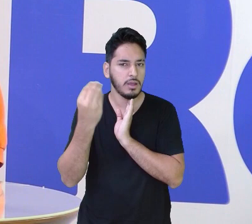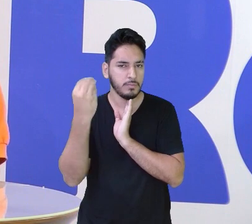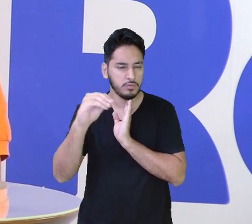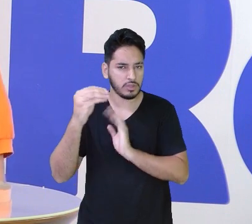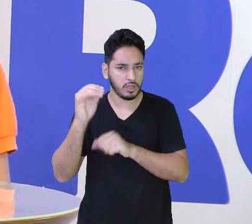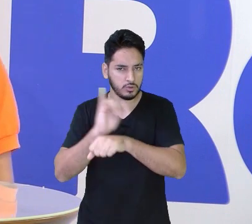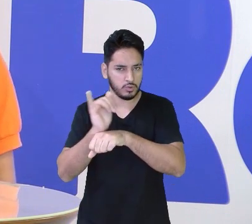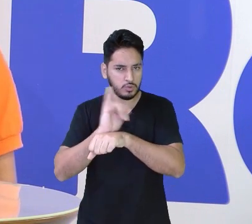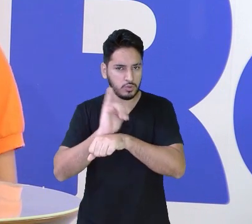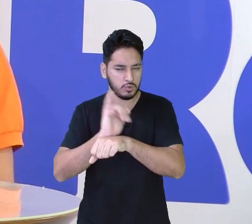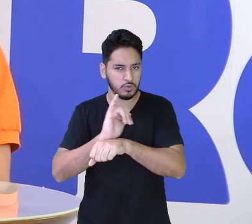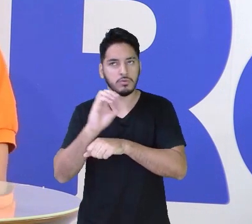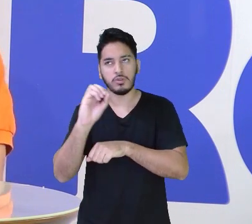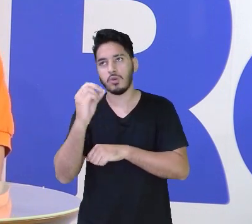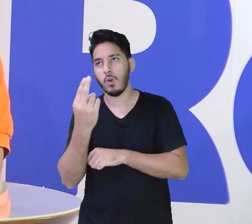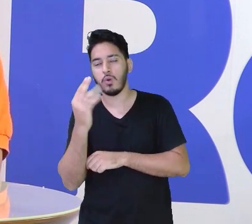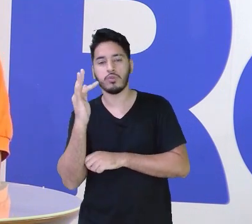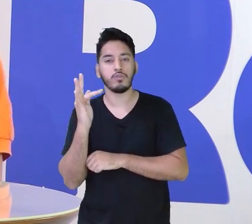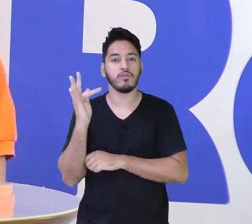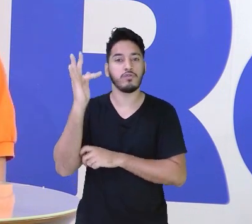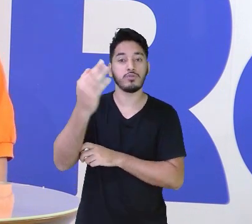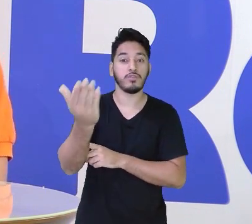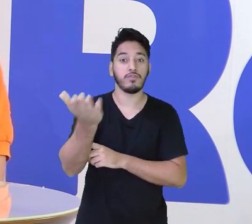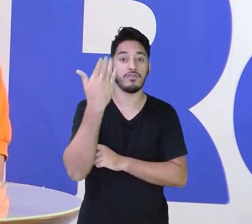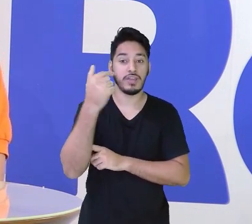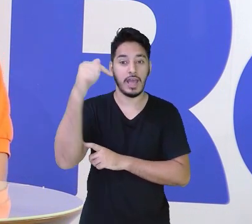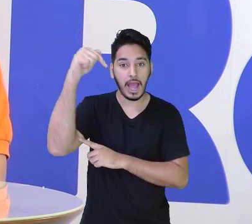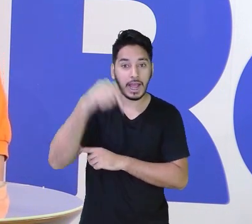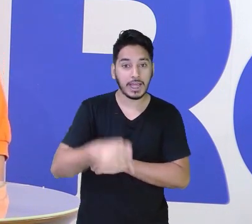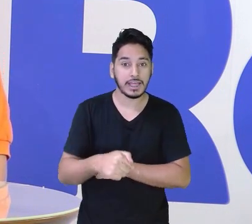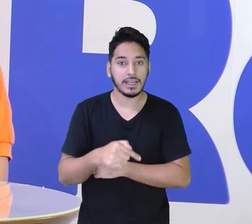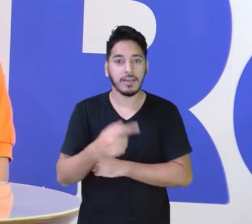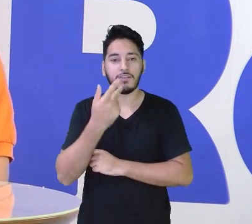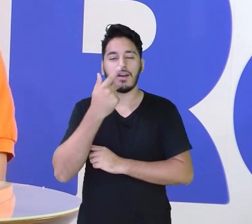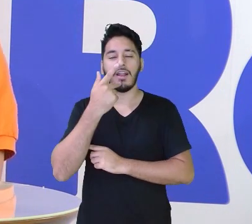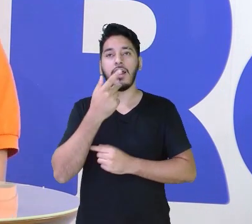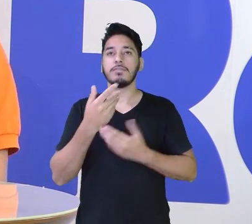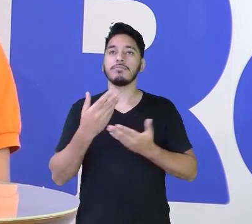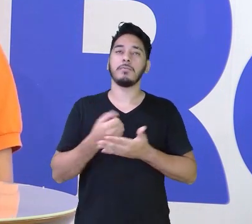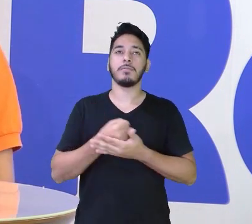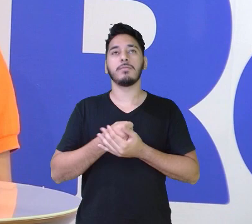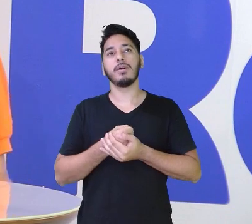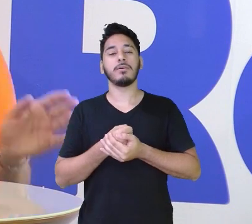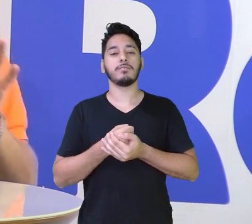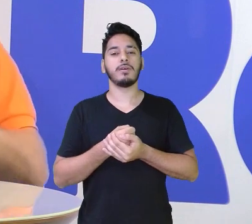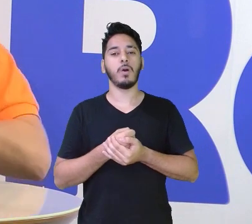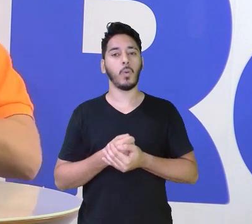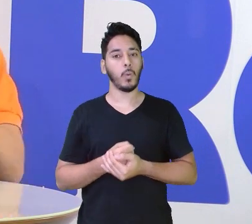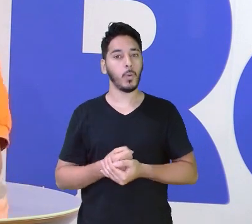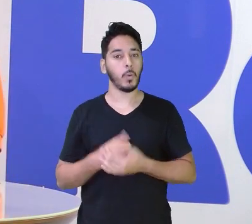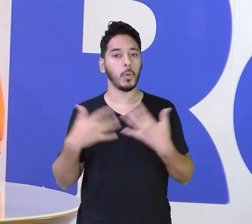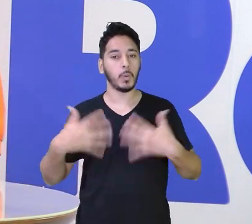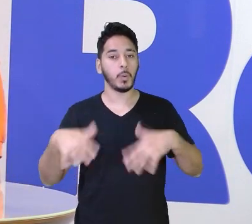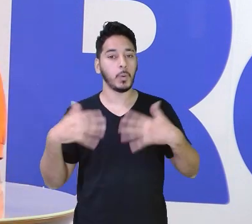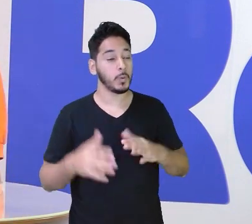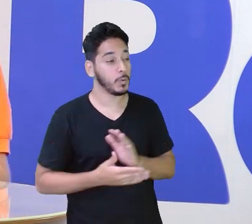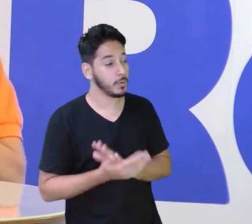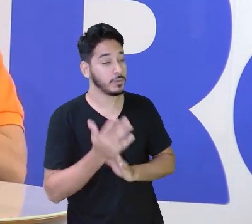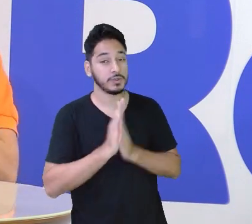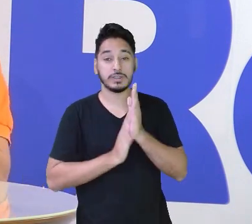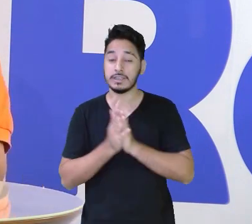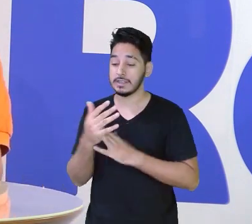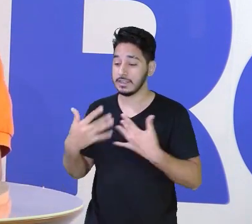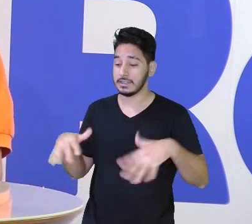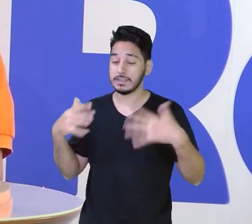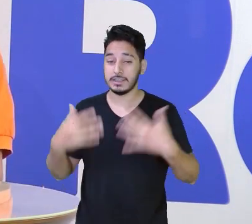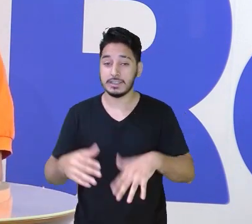gente? Ou quem sabe no futuro próximo ele vir ler aqui? Ah, gente, vai ser uma alegria. Fica o desafio que está lançado desde ontem, né?